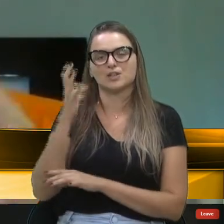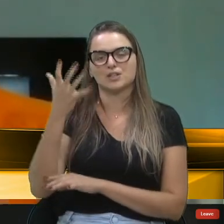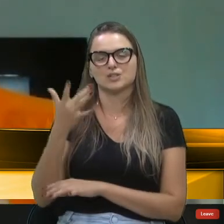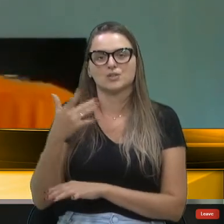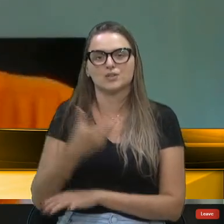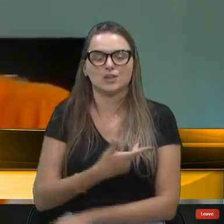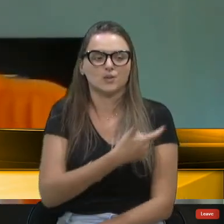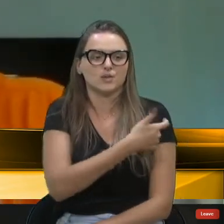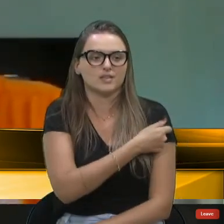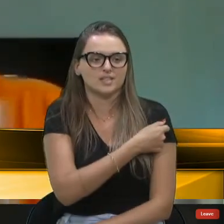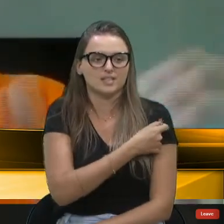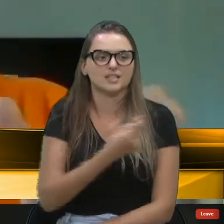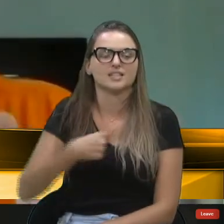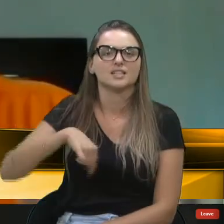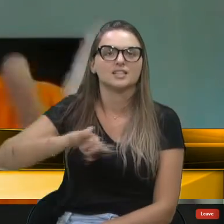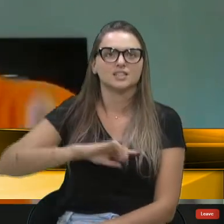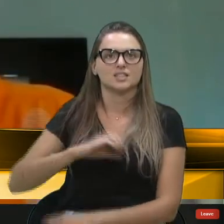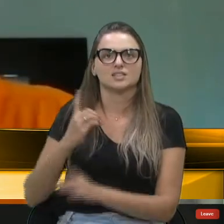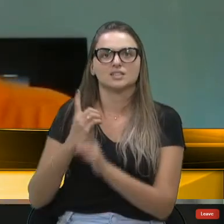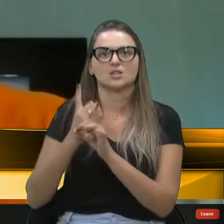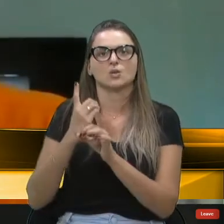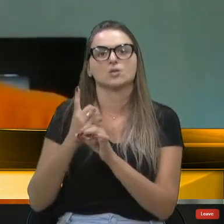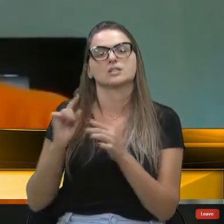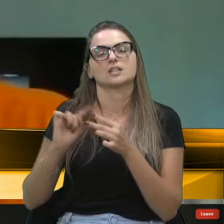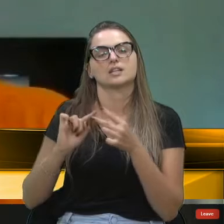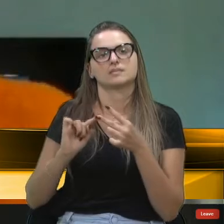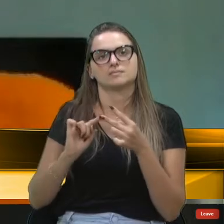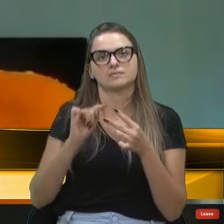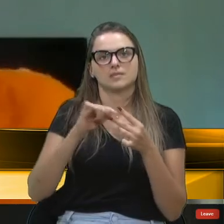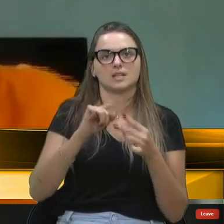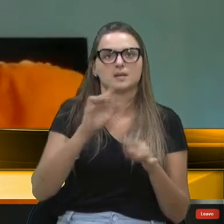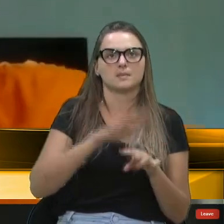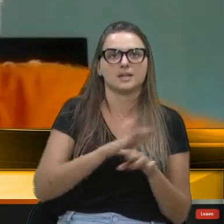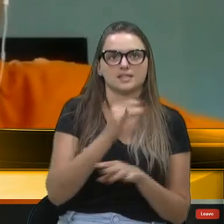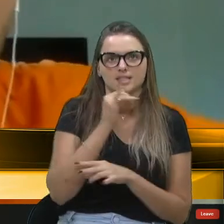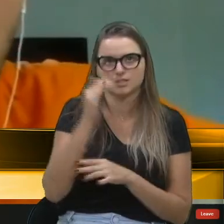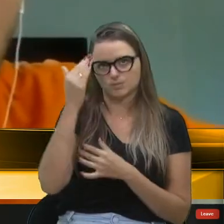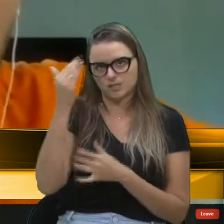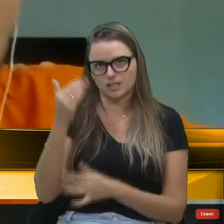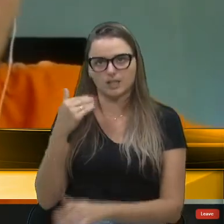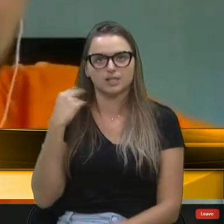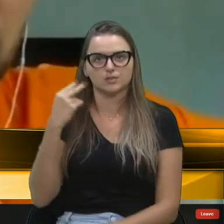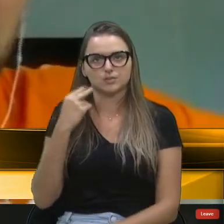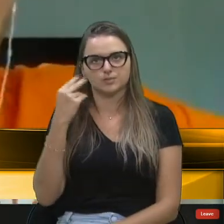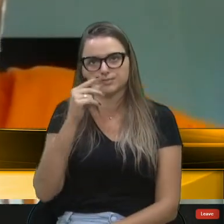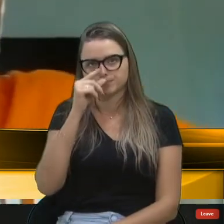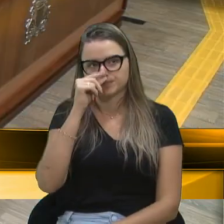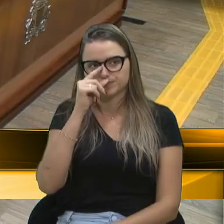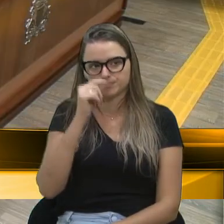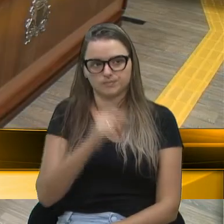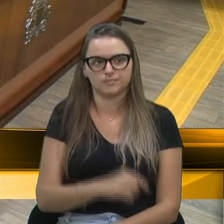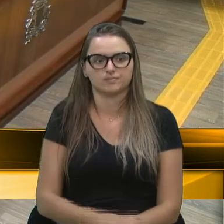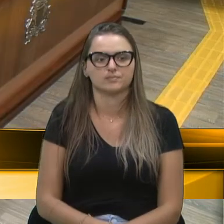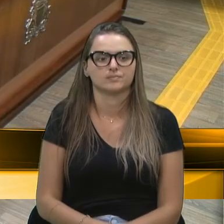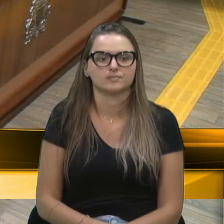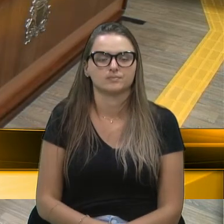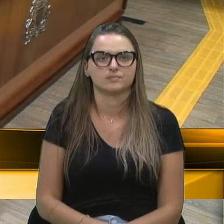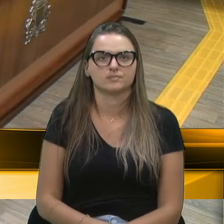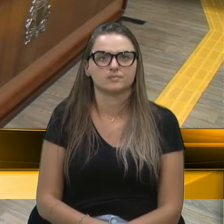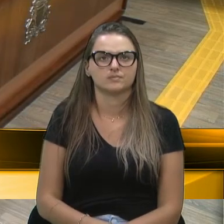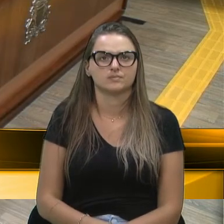tem que tem que ter dois caminhos. Um é sim aumentar a testagem. Obrigado pela parte, vereador. Eu não sei